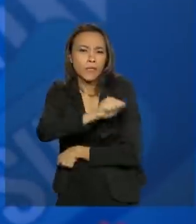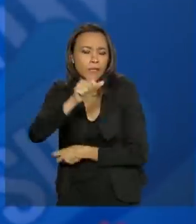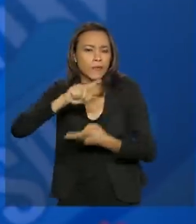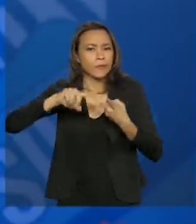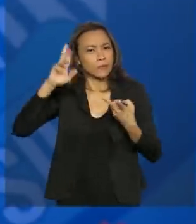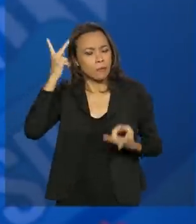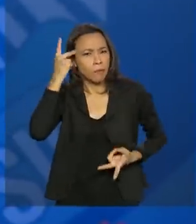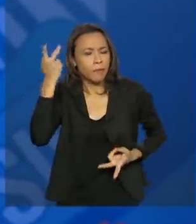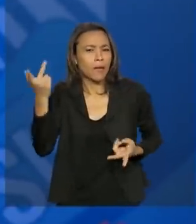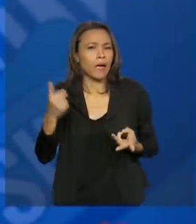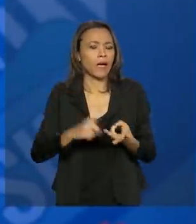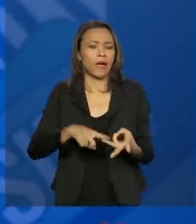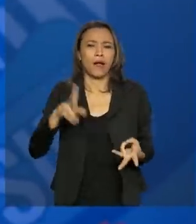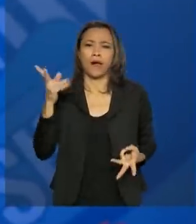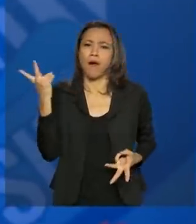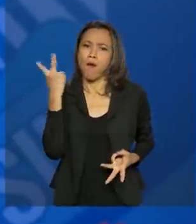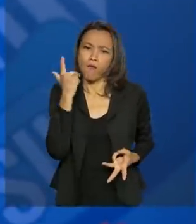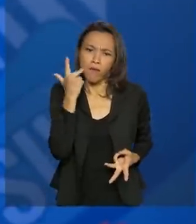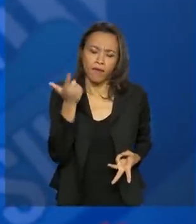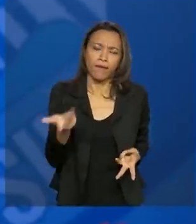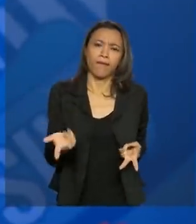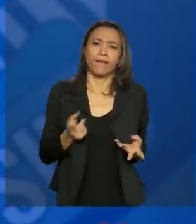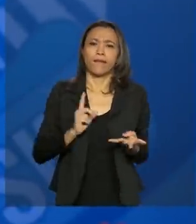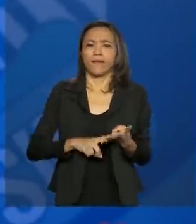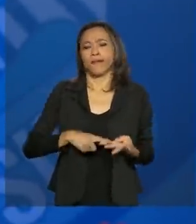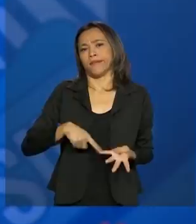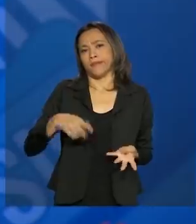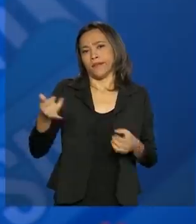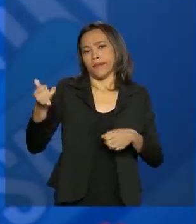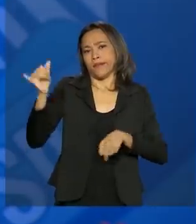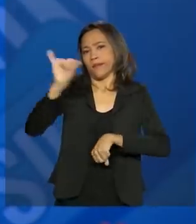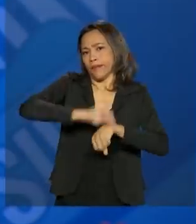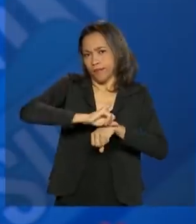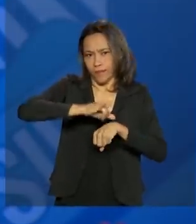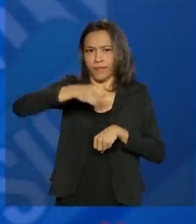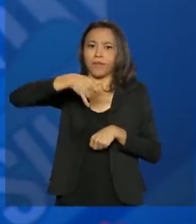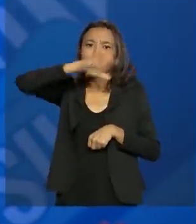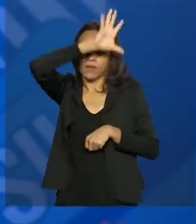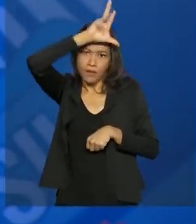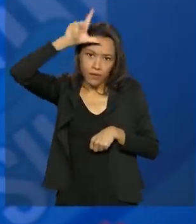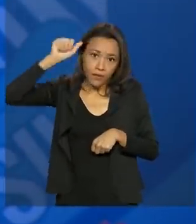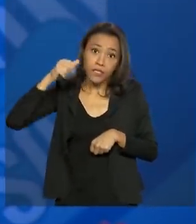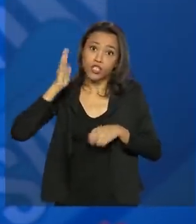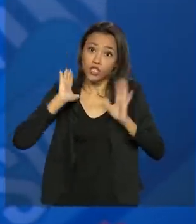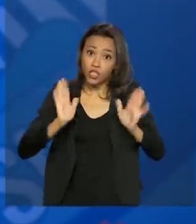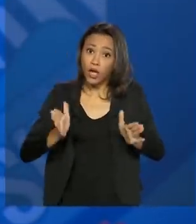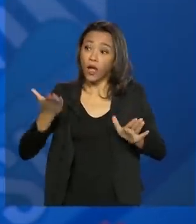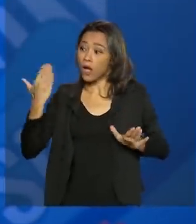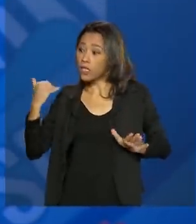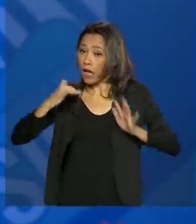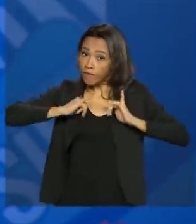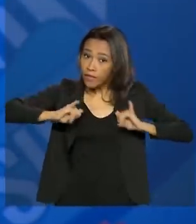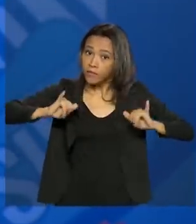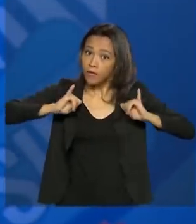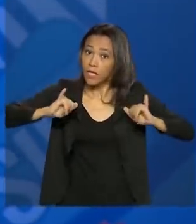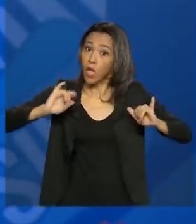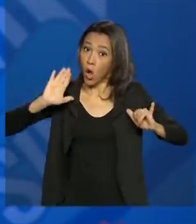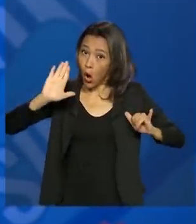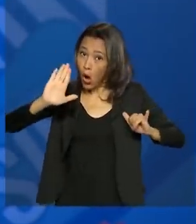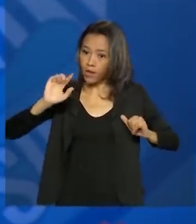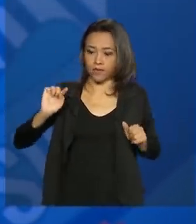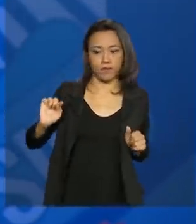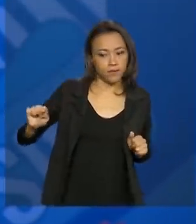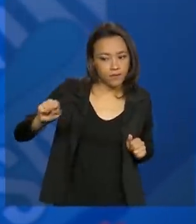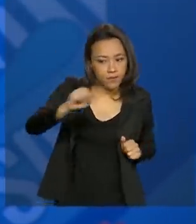são paulo fortaleza manaus cidades que a gente vem falando aqui olha essa cidade